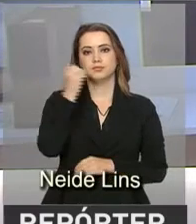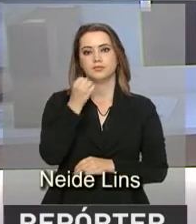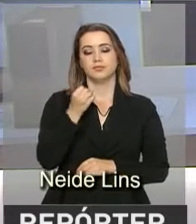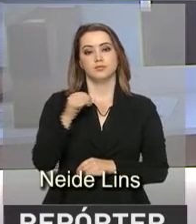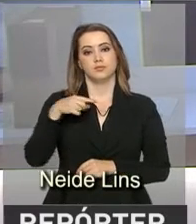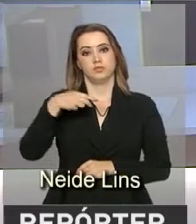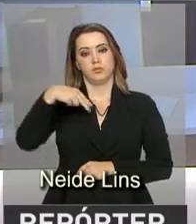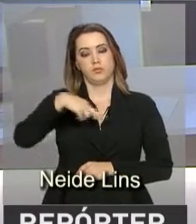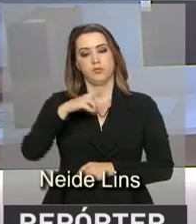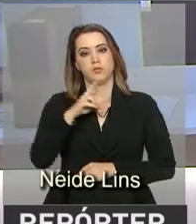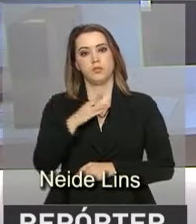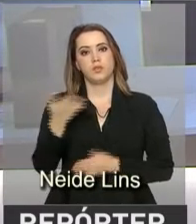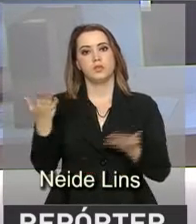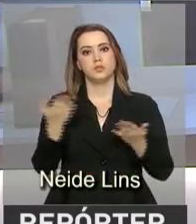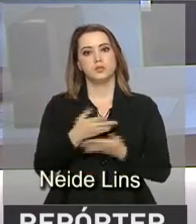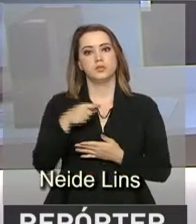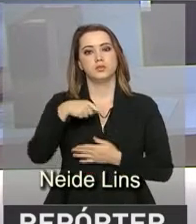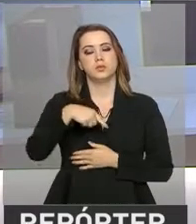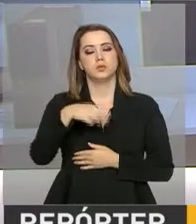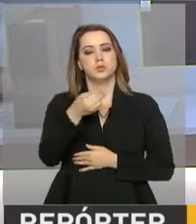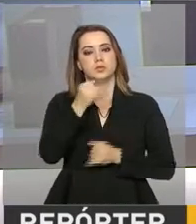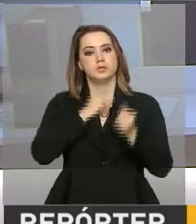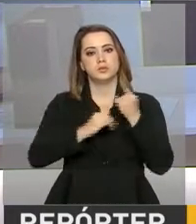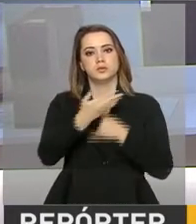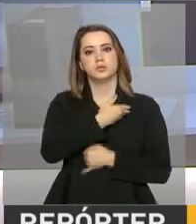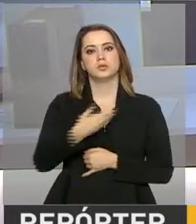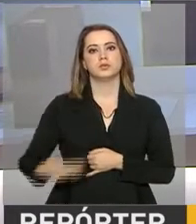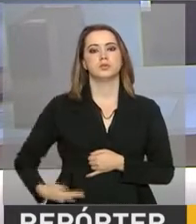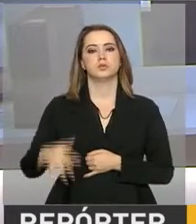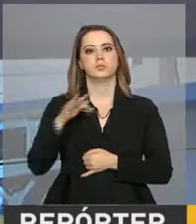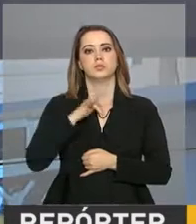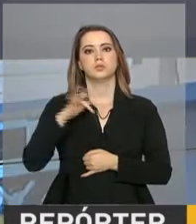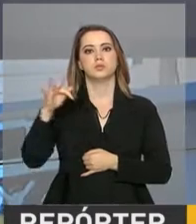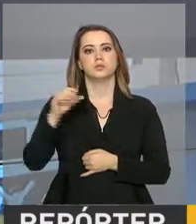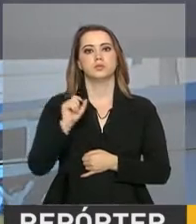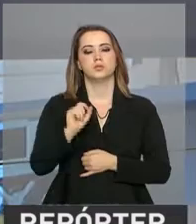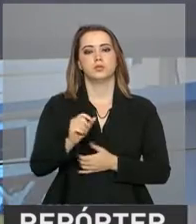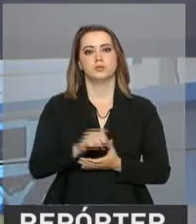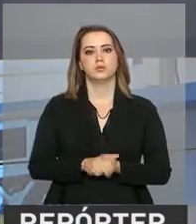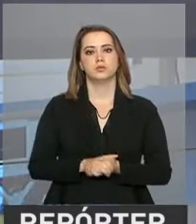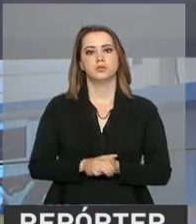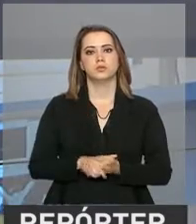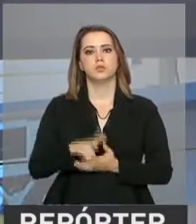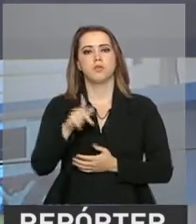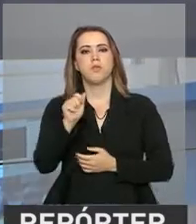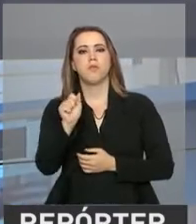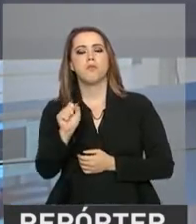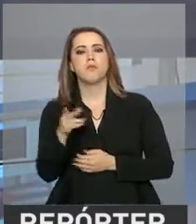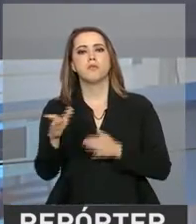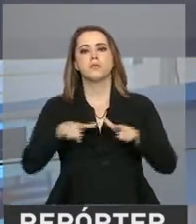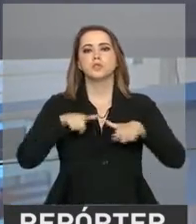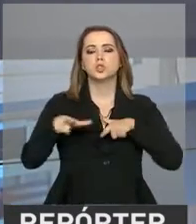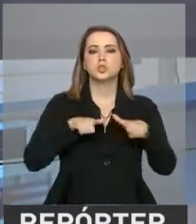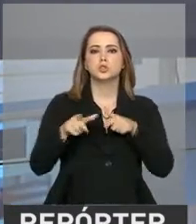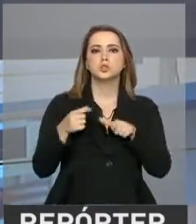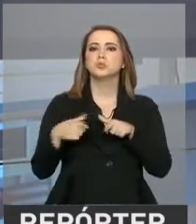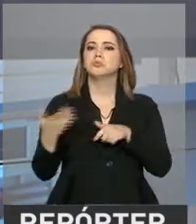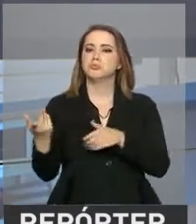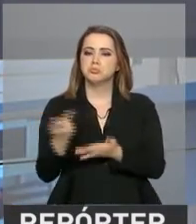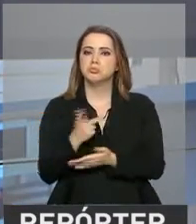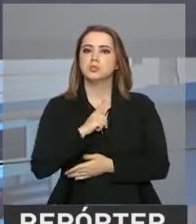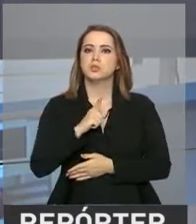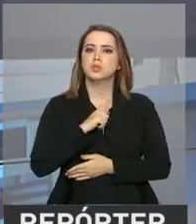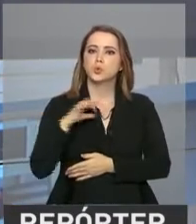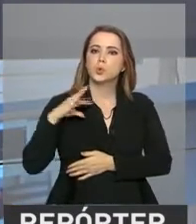Olá, o repórter NBR está no ar com as notícias do governo federal. Vagas de emprego surgem todos os dias no